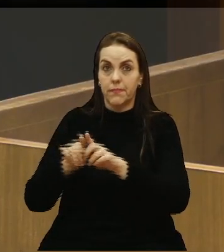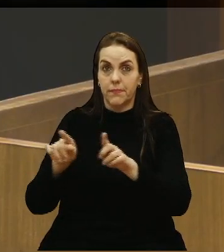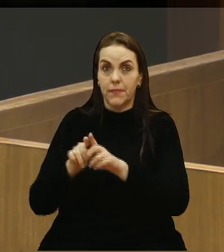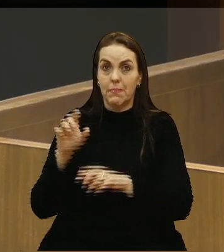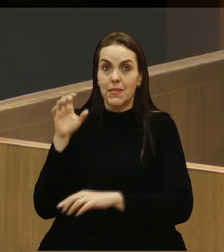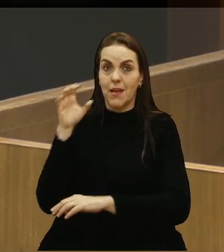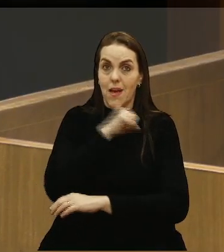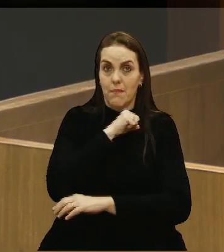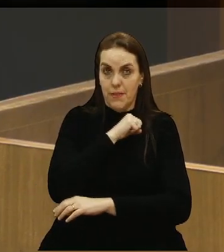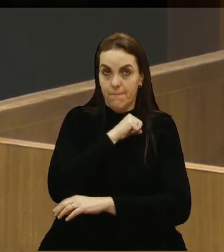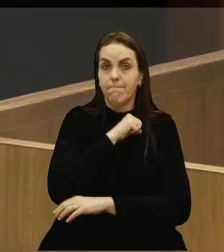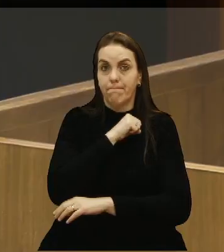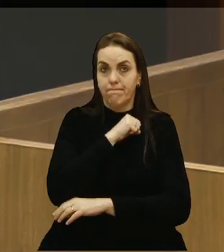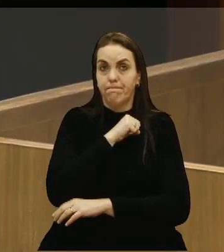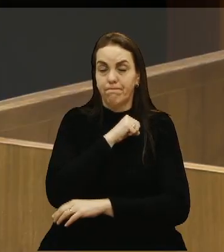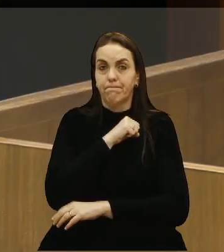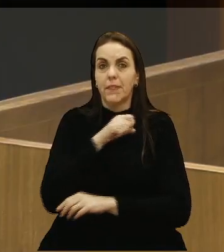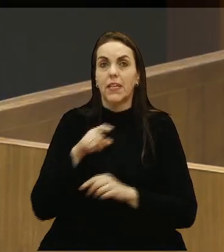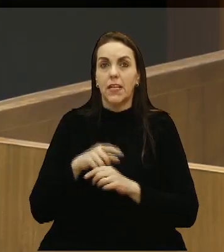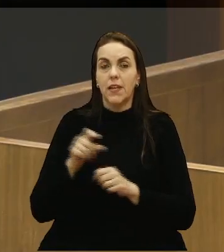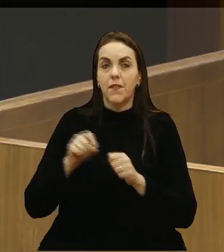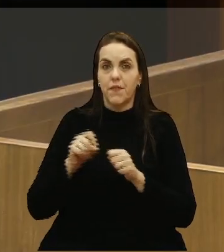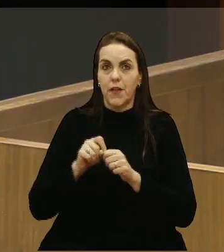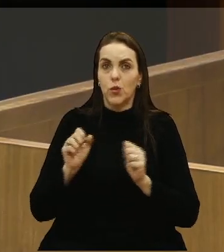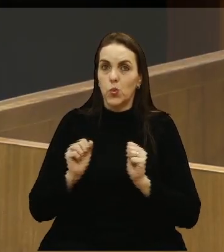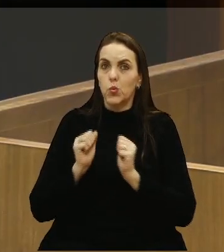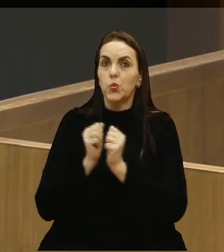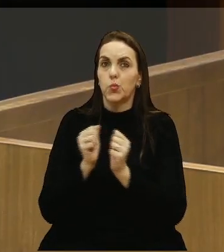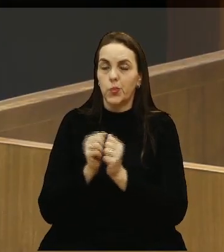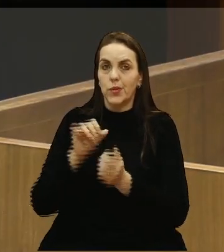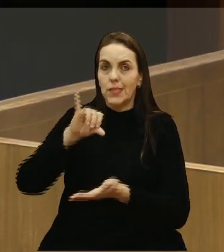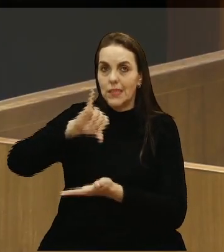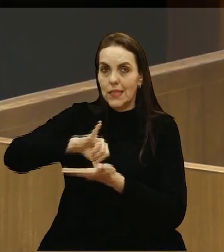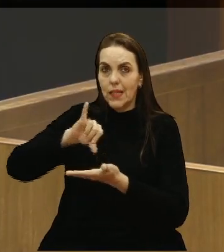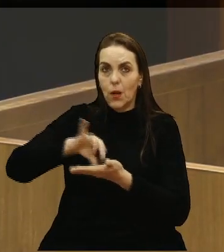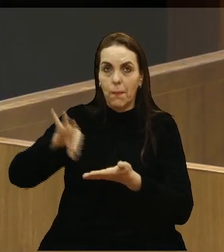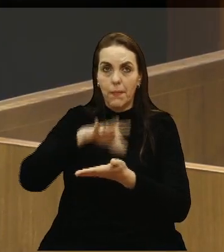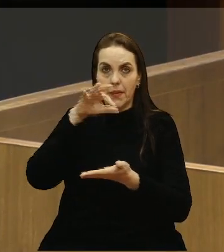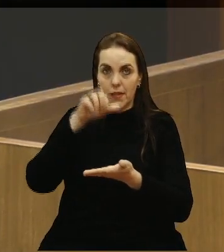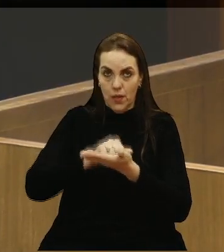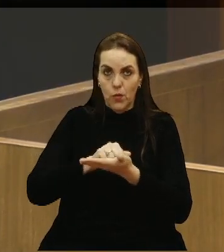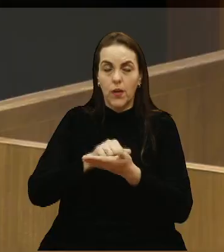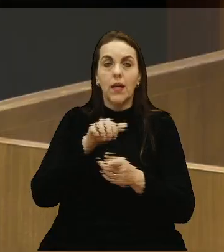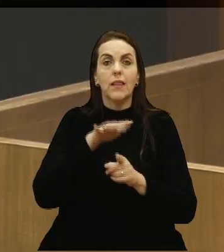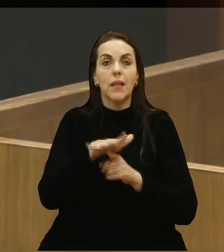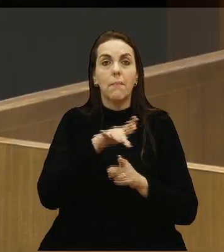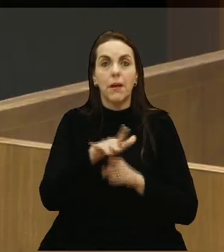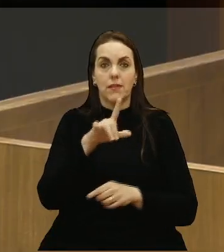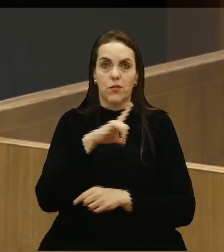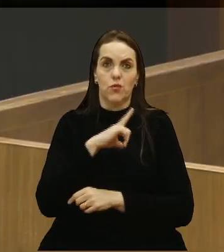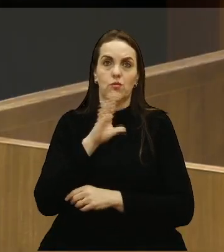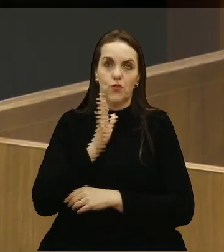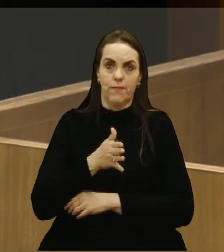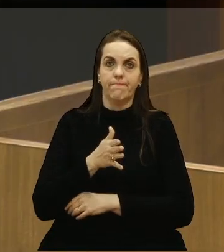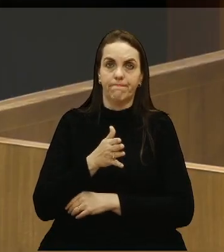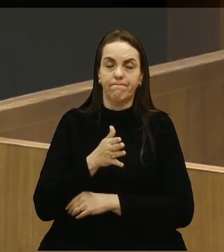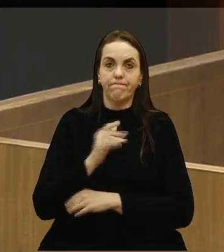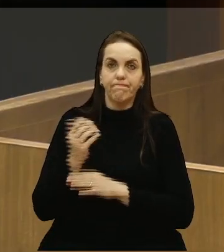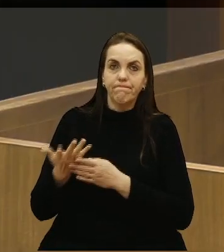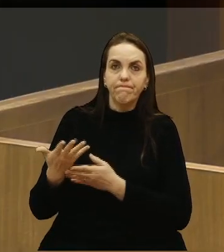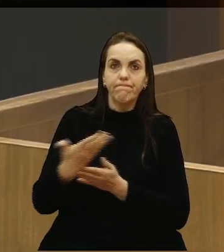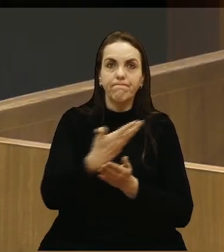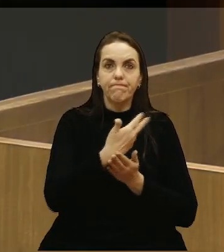rápida, né? E foi feito junto à central de matrículas as demandas existentes. Foi feito o